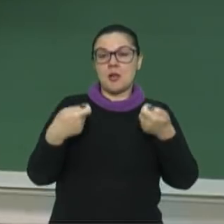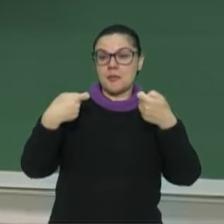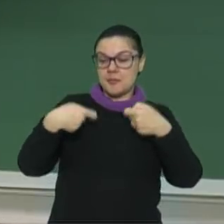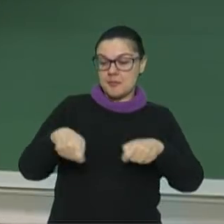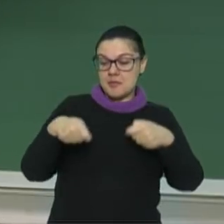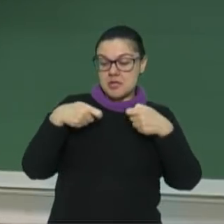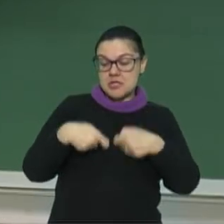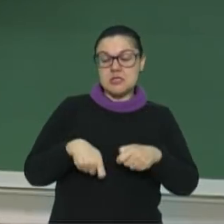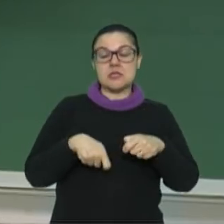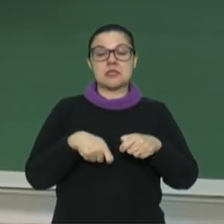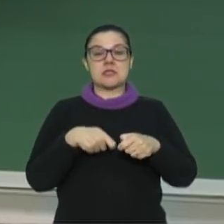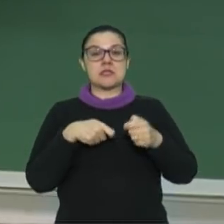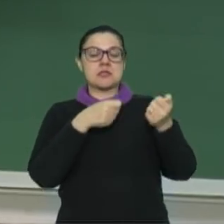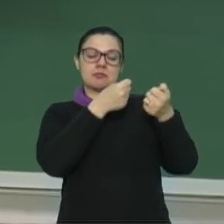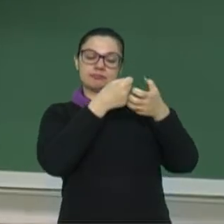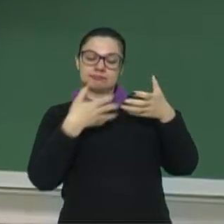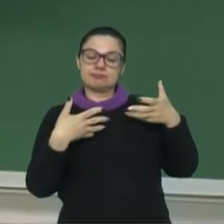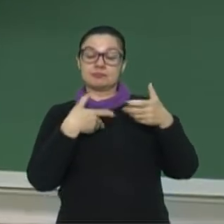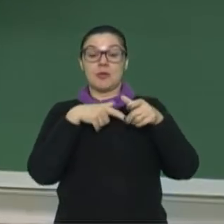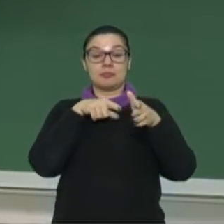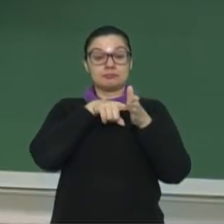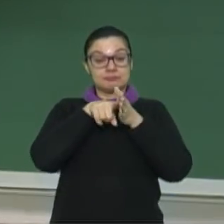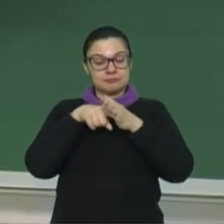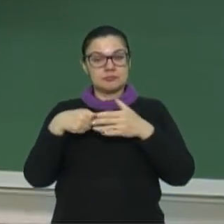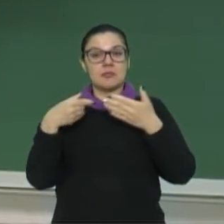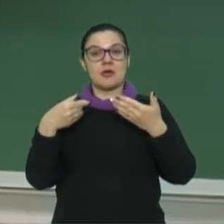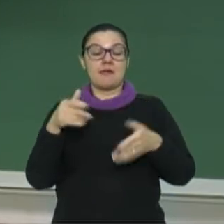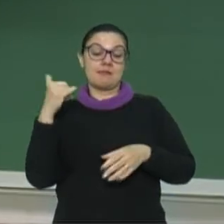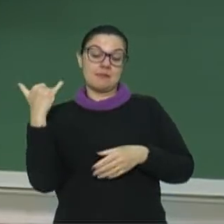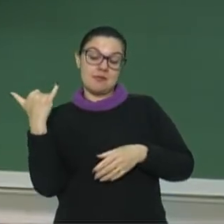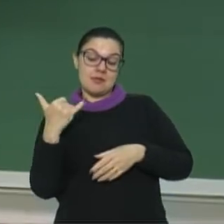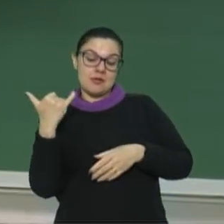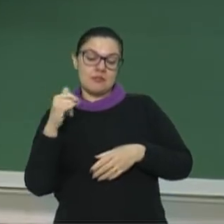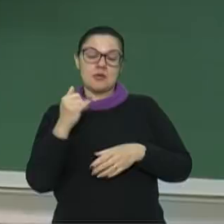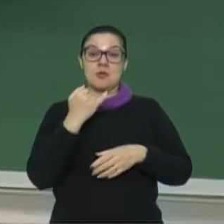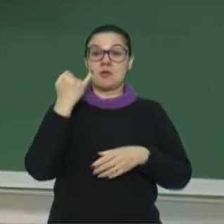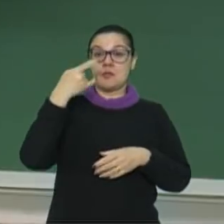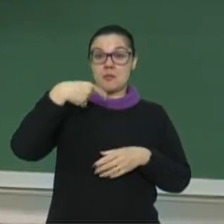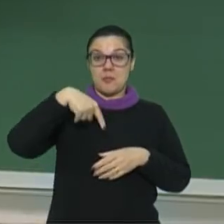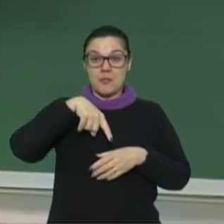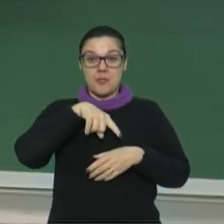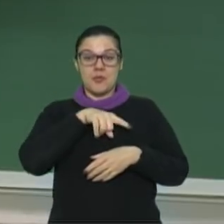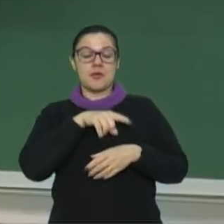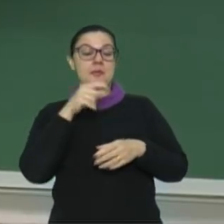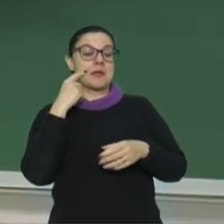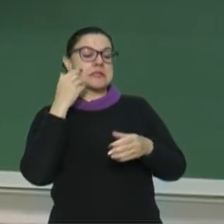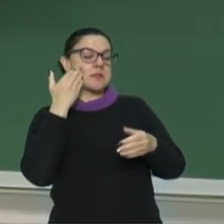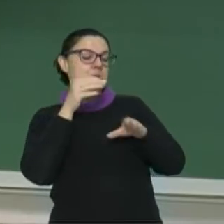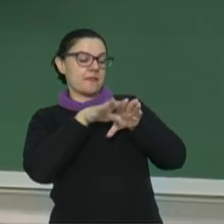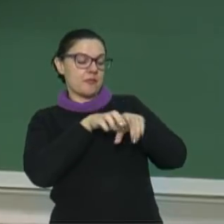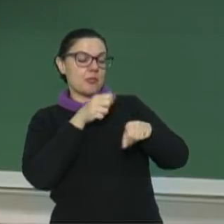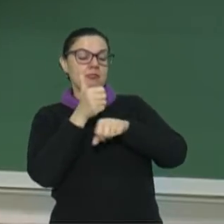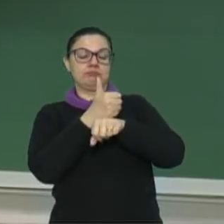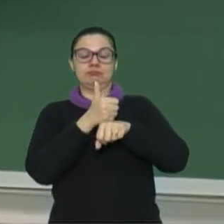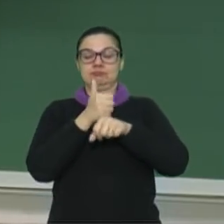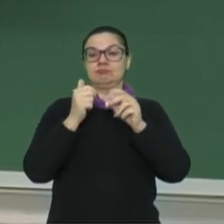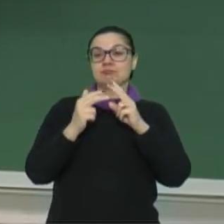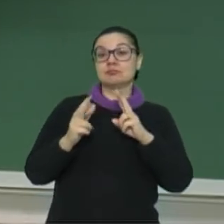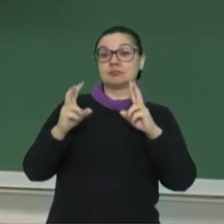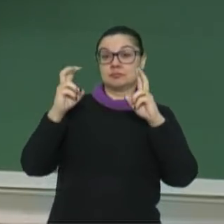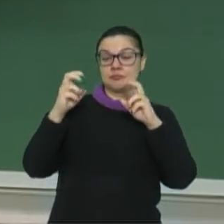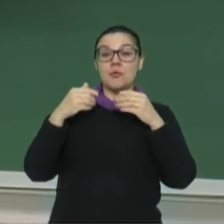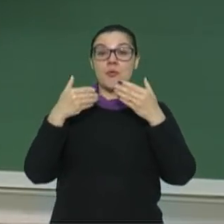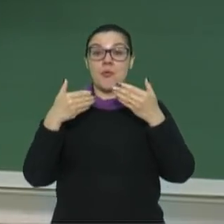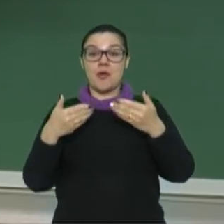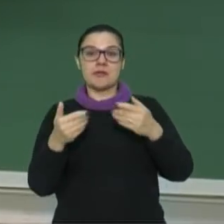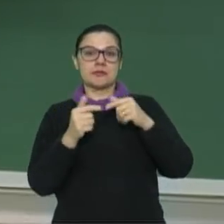desses aspectos, né, dessas fontes, que são informações preciosas, especialistas sobre o assunto, né? Então